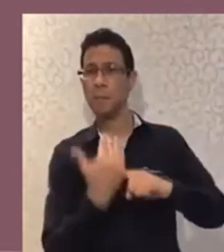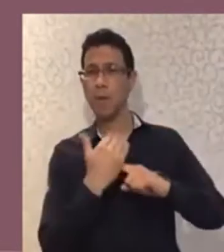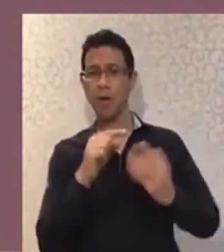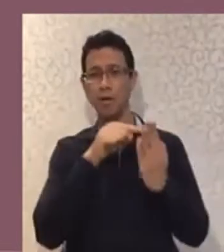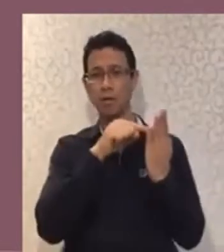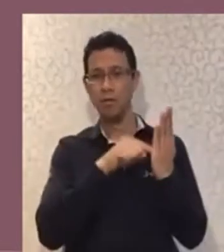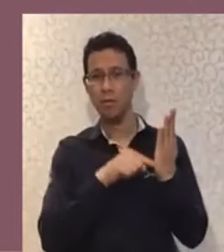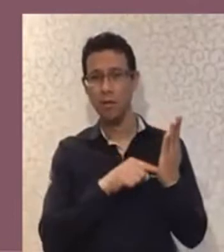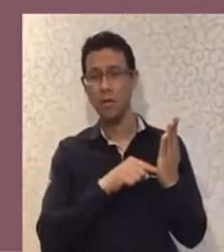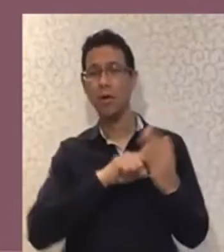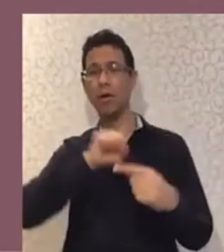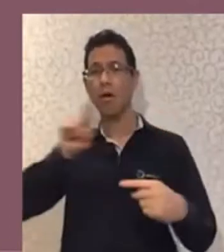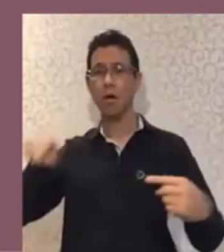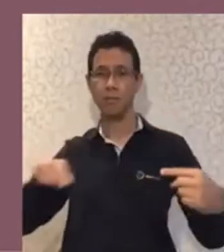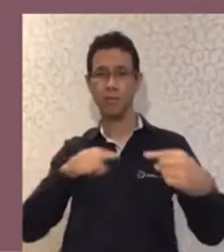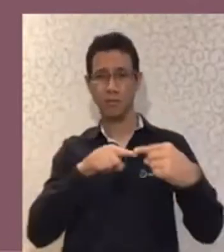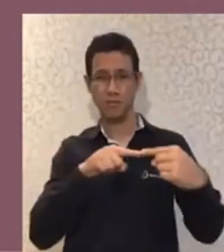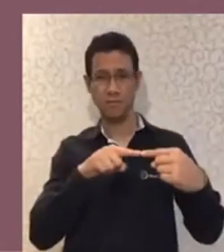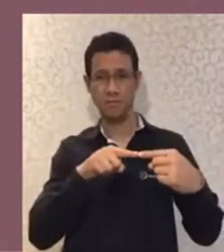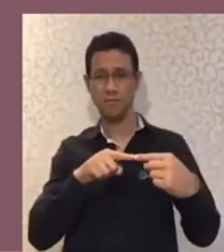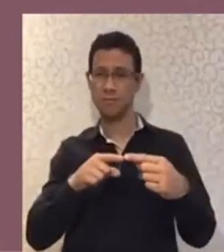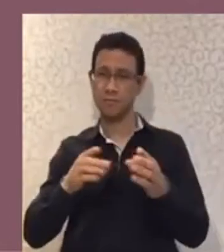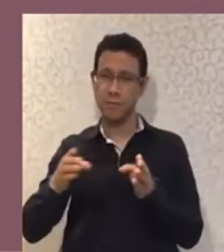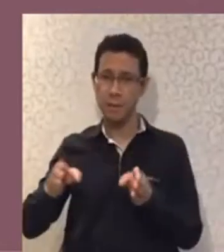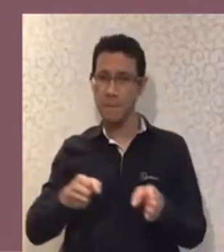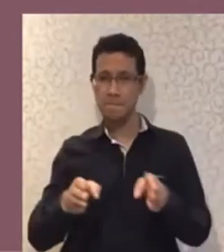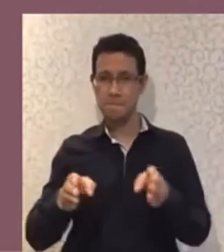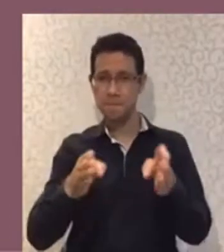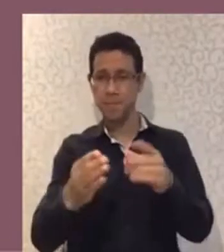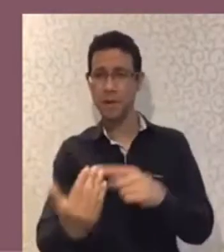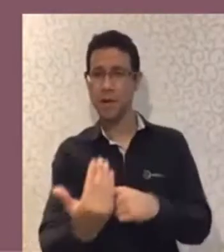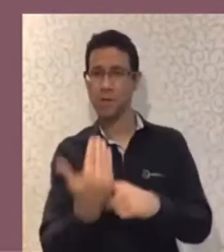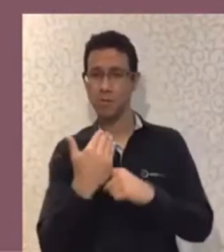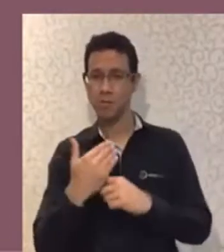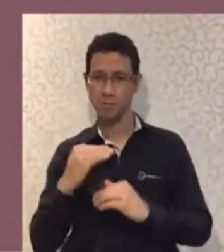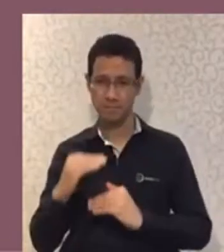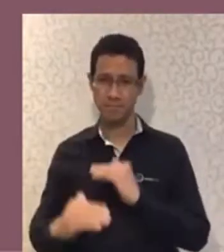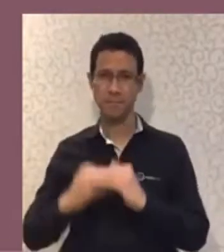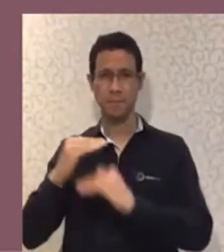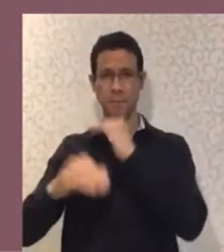caminhos de construção da nação brasileira.